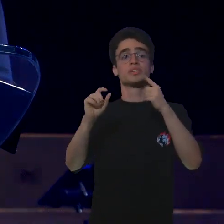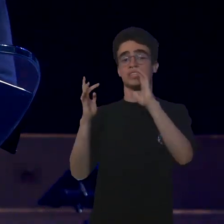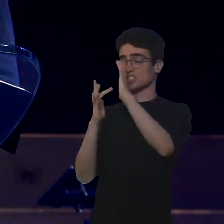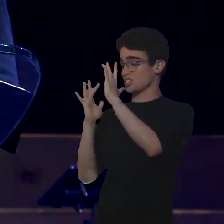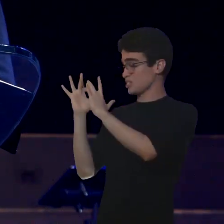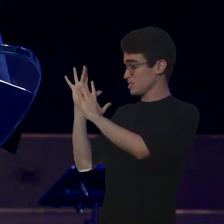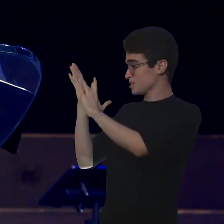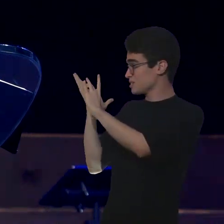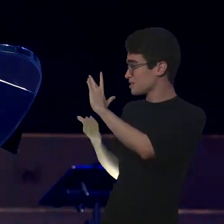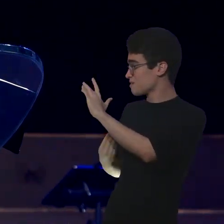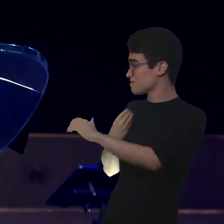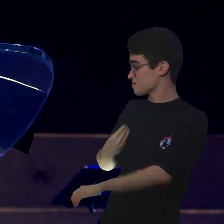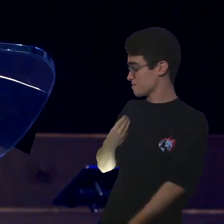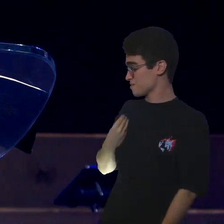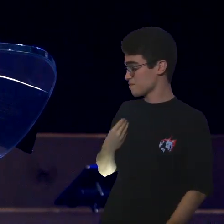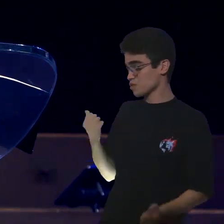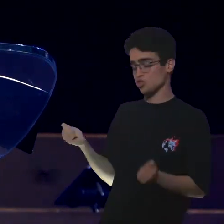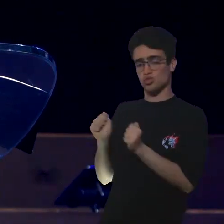nossa jornada.